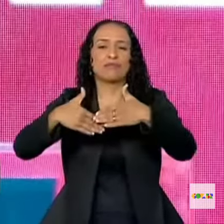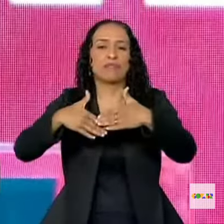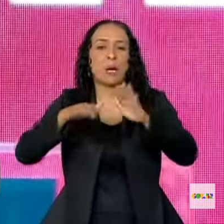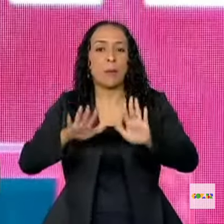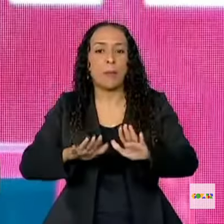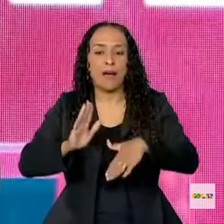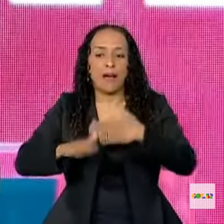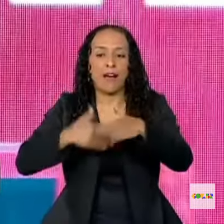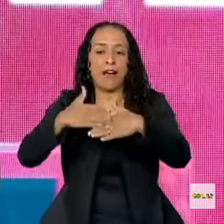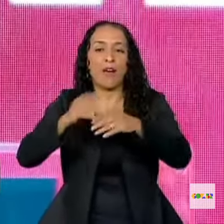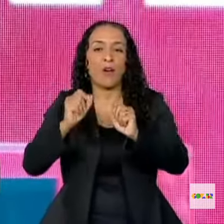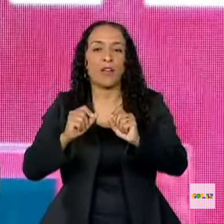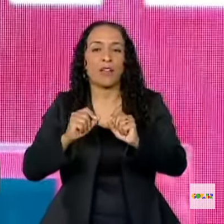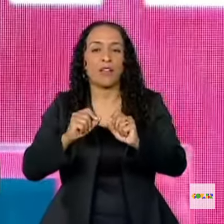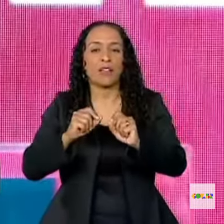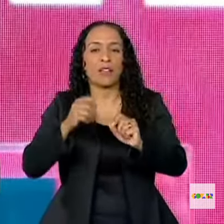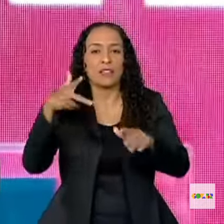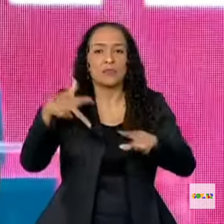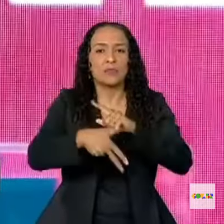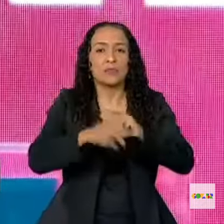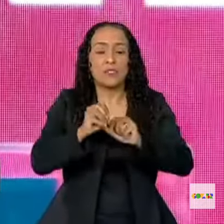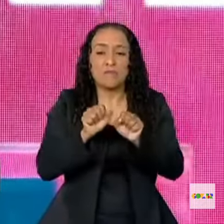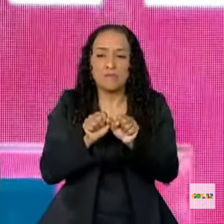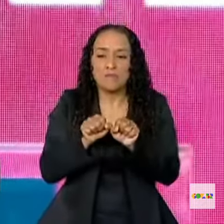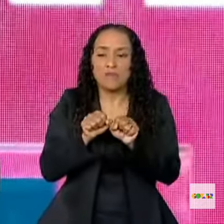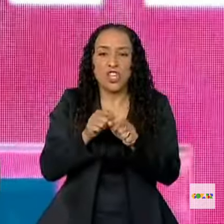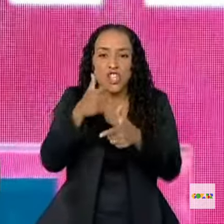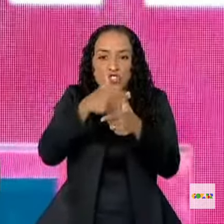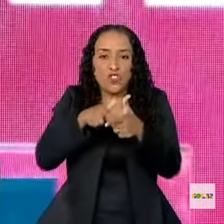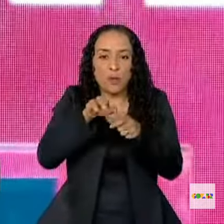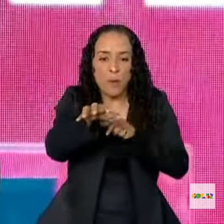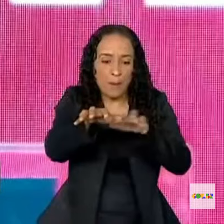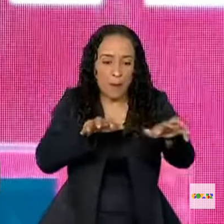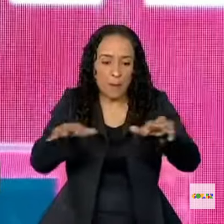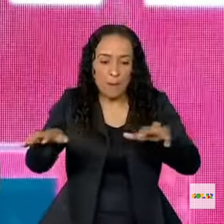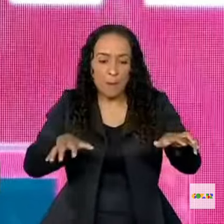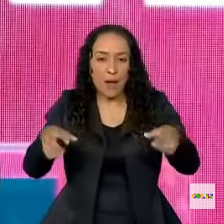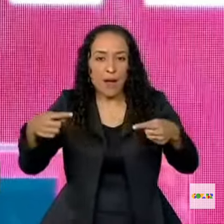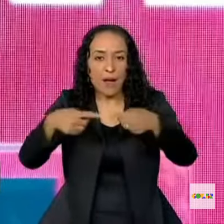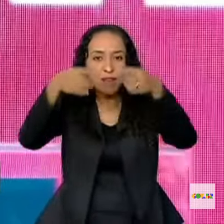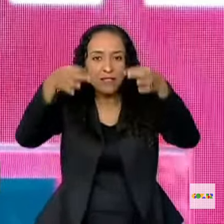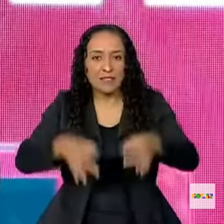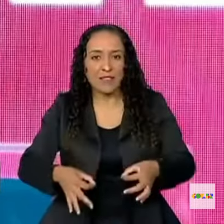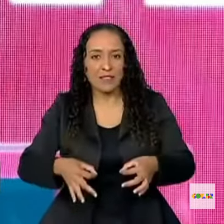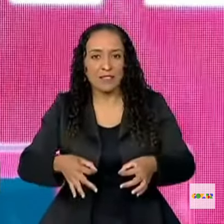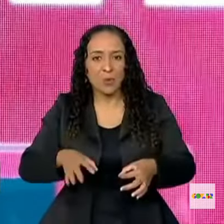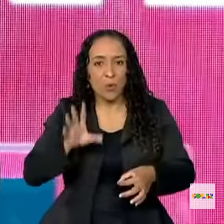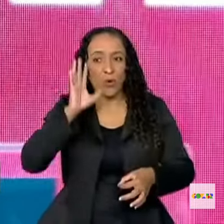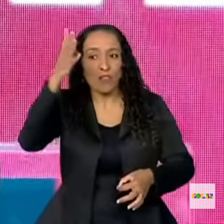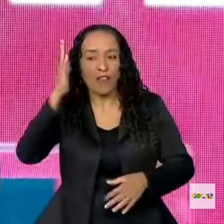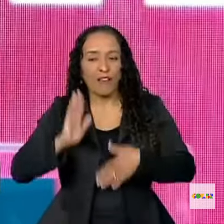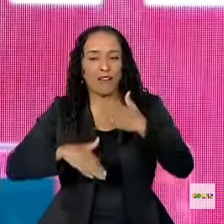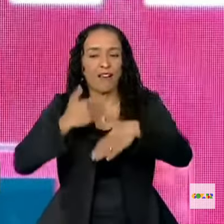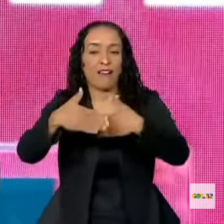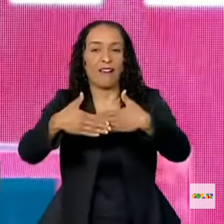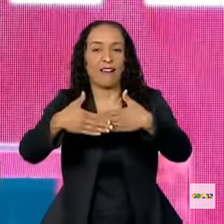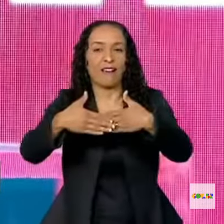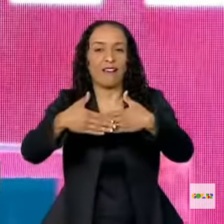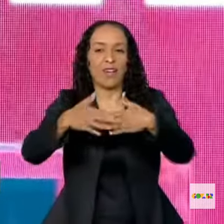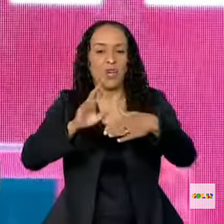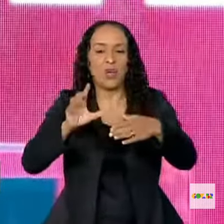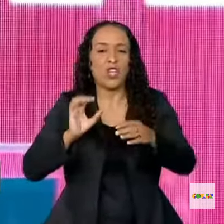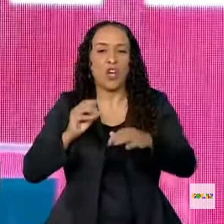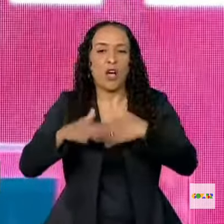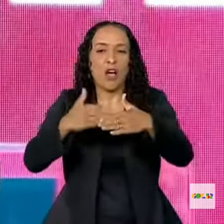ento do crescimento é você distribuir de forma equitativa o resultado do crescimento porque o crescimento não é